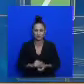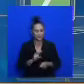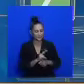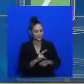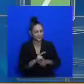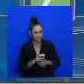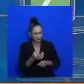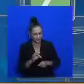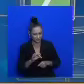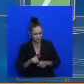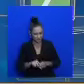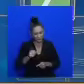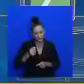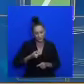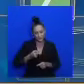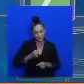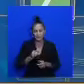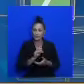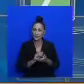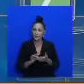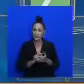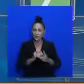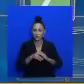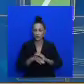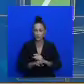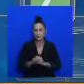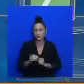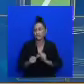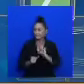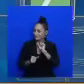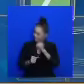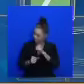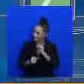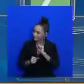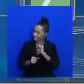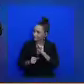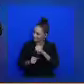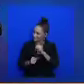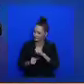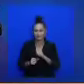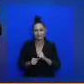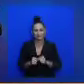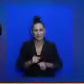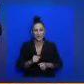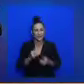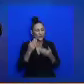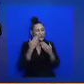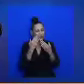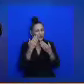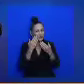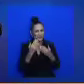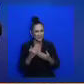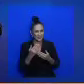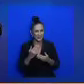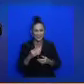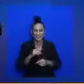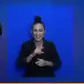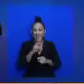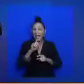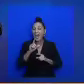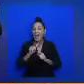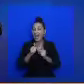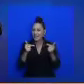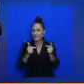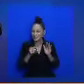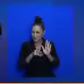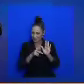As auditoras confirmam os números sorteados na Lotomania? Sim, confirmo. Sim, confirmo. Obrigado. A sorte